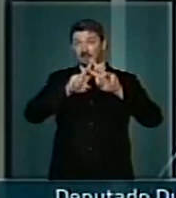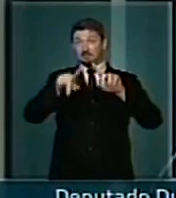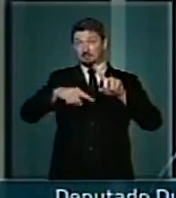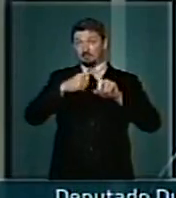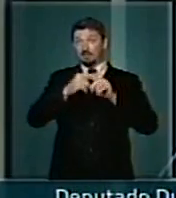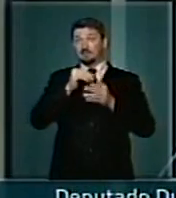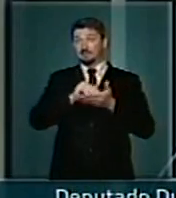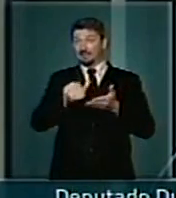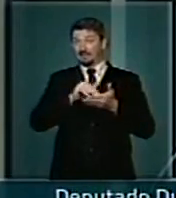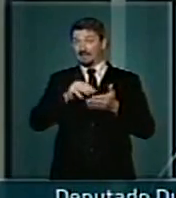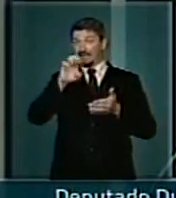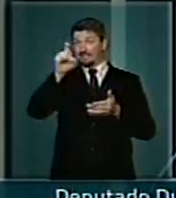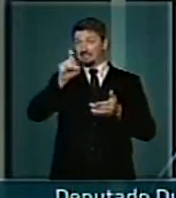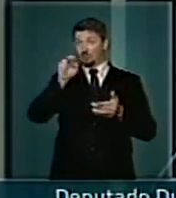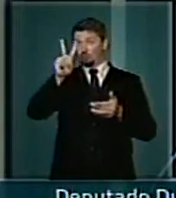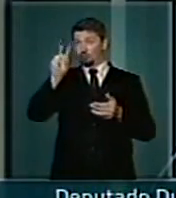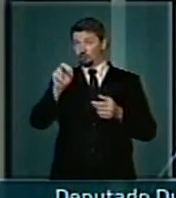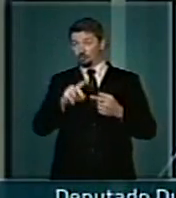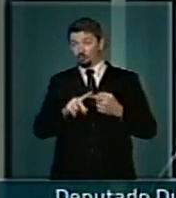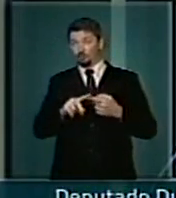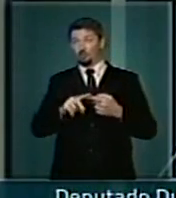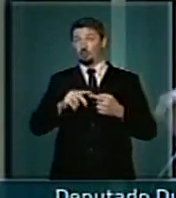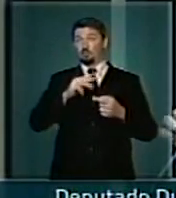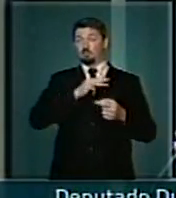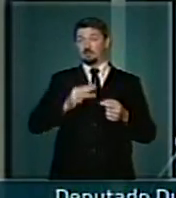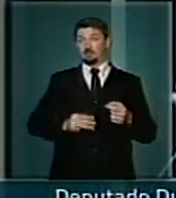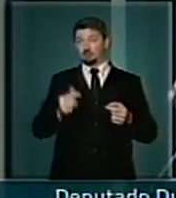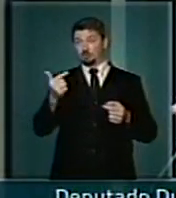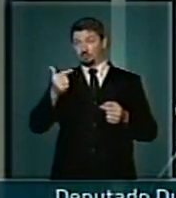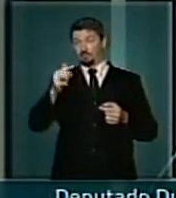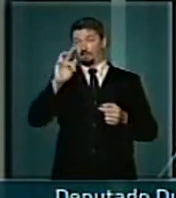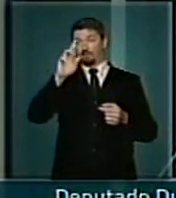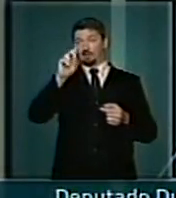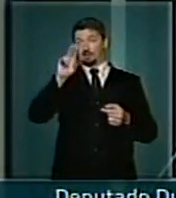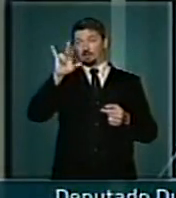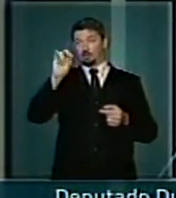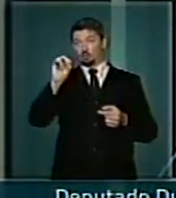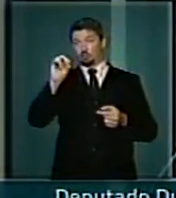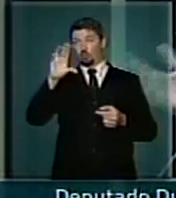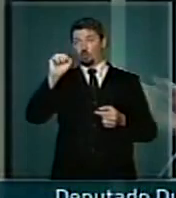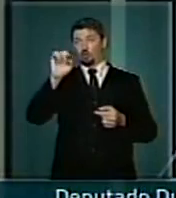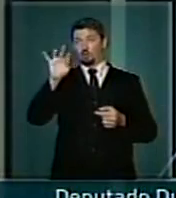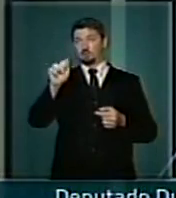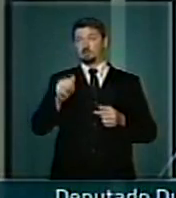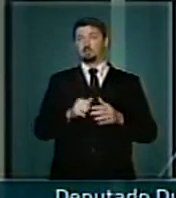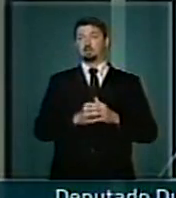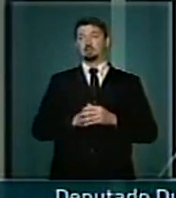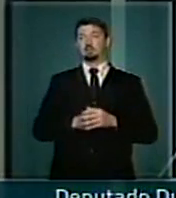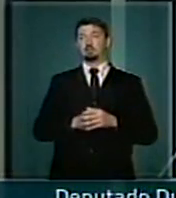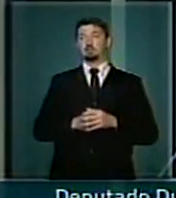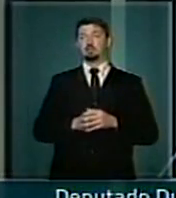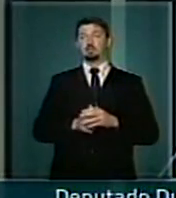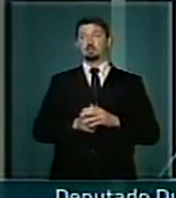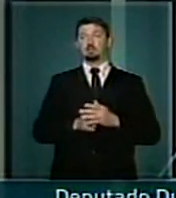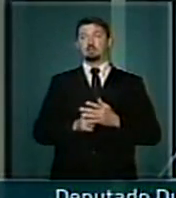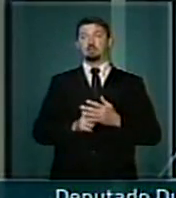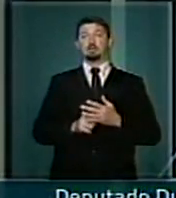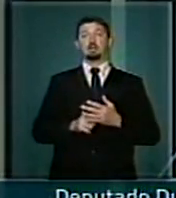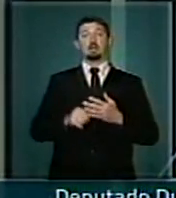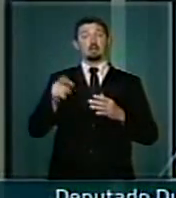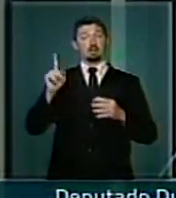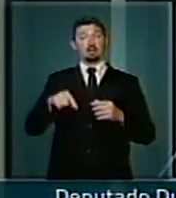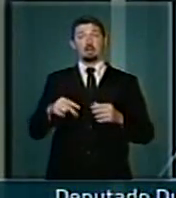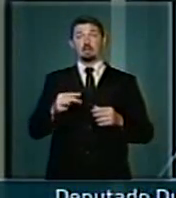secretário executivo, o vice-ministro Frederico Silva da Costa. Aliás, Frederico era praticamente